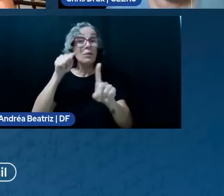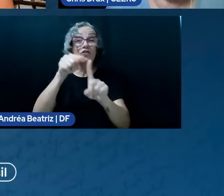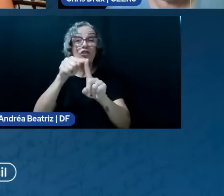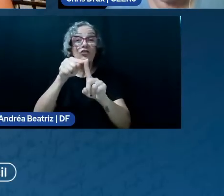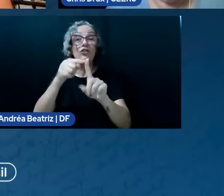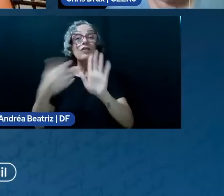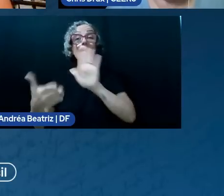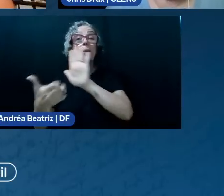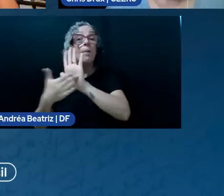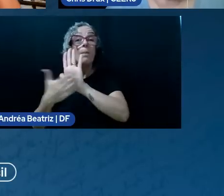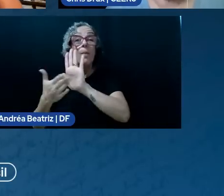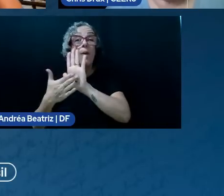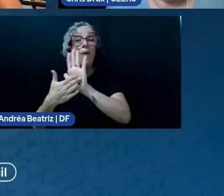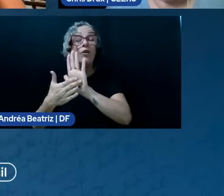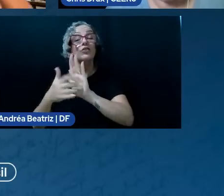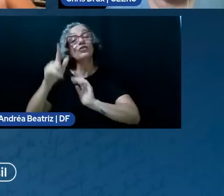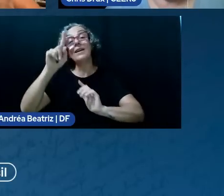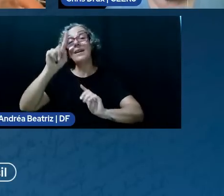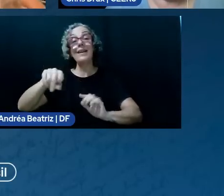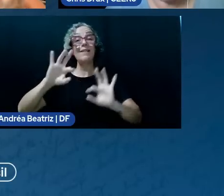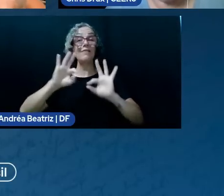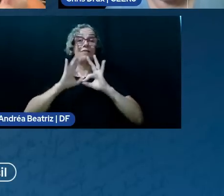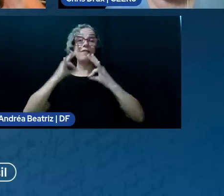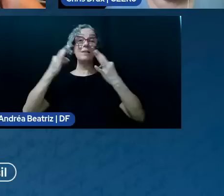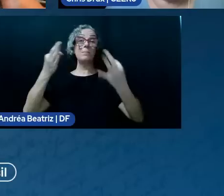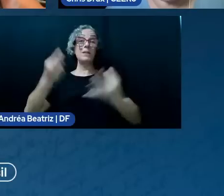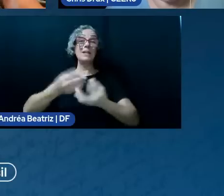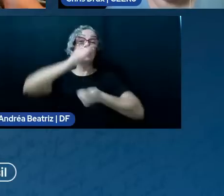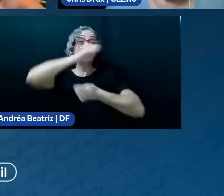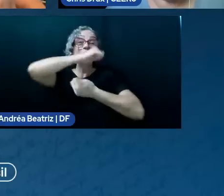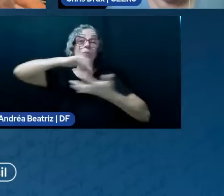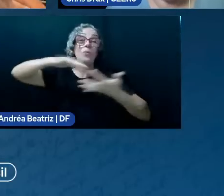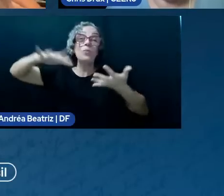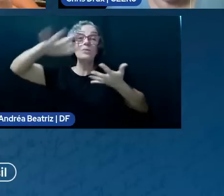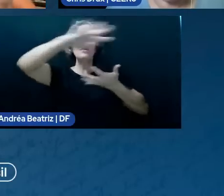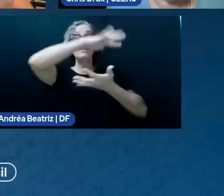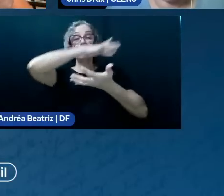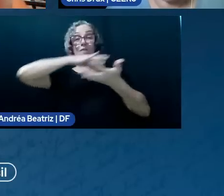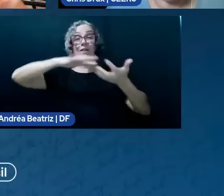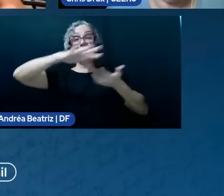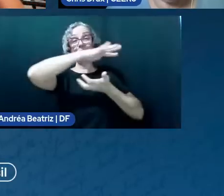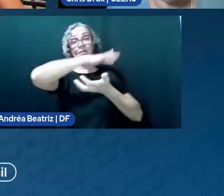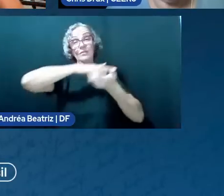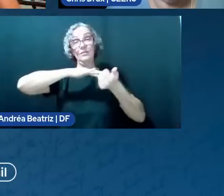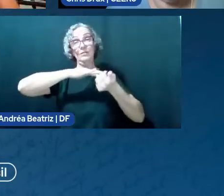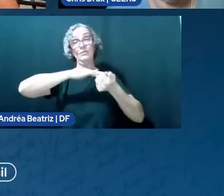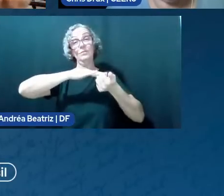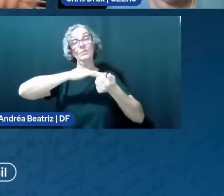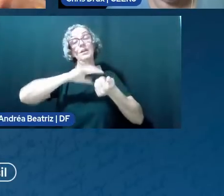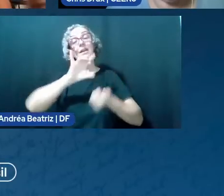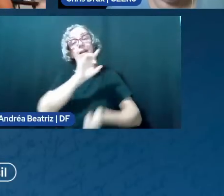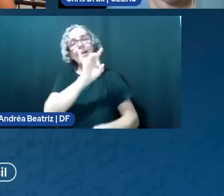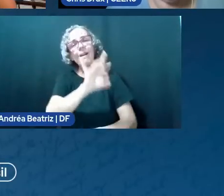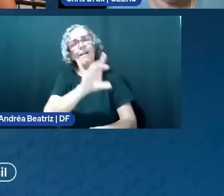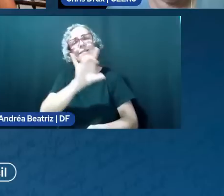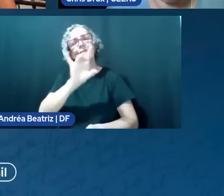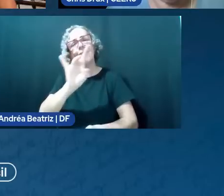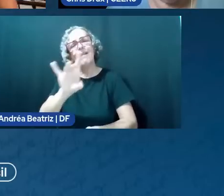grande família universal, galgando passo a passo nessa conquista de